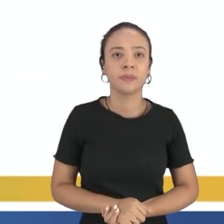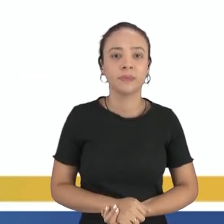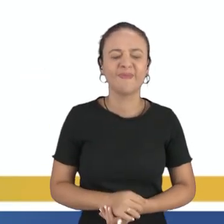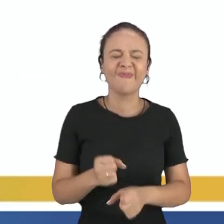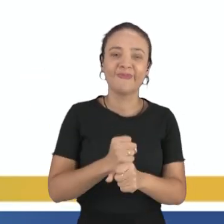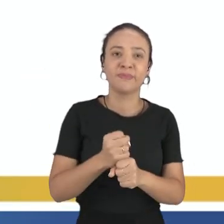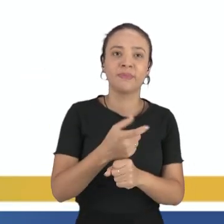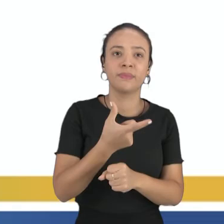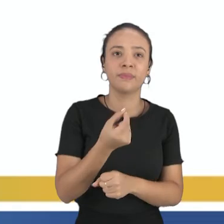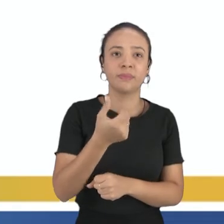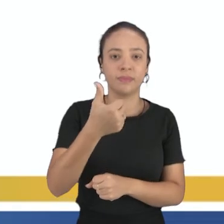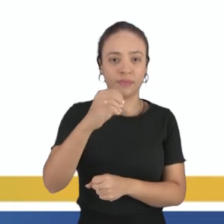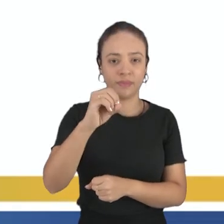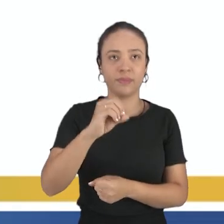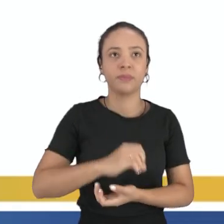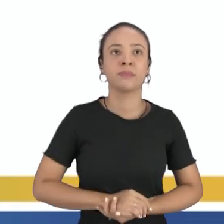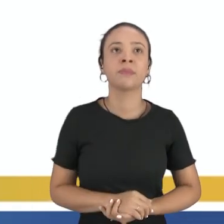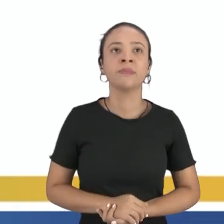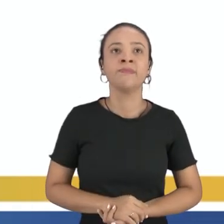ano de 2010.